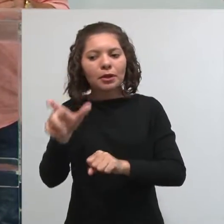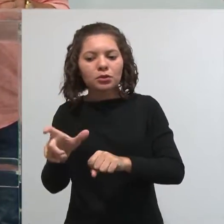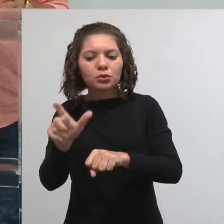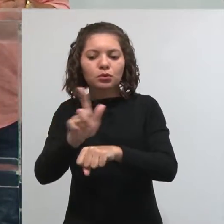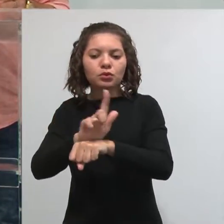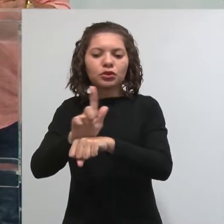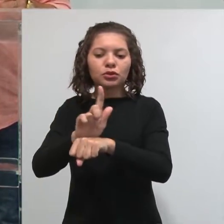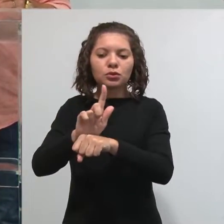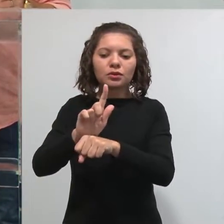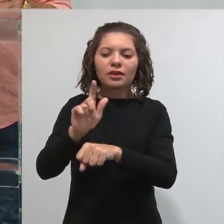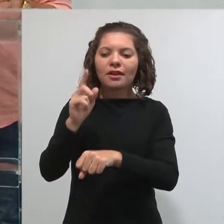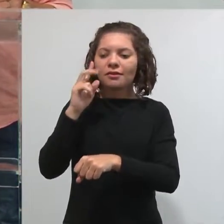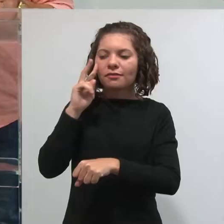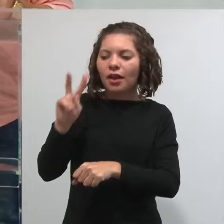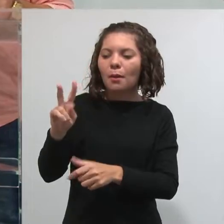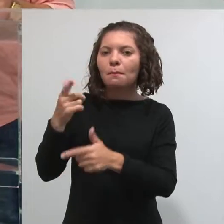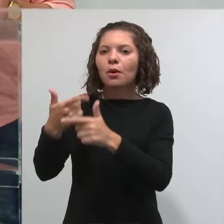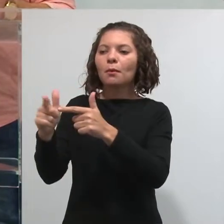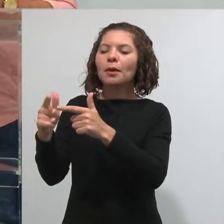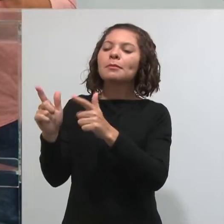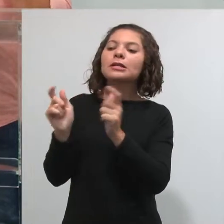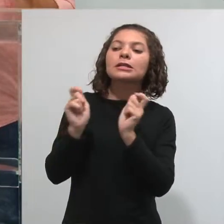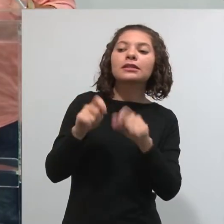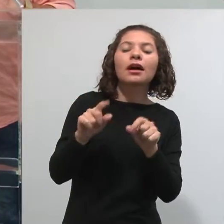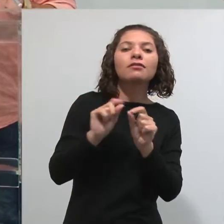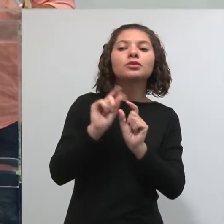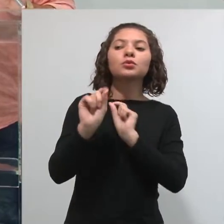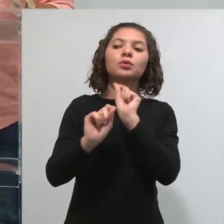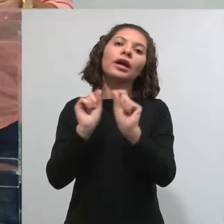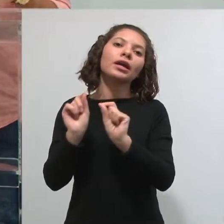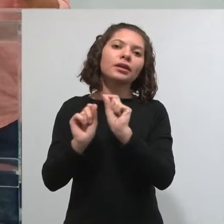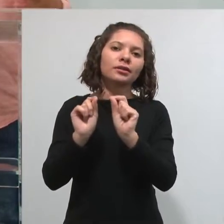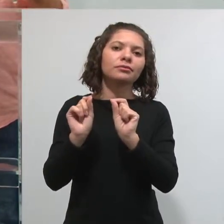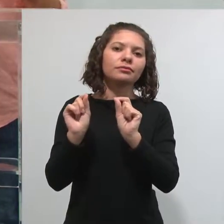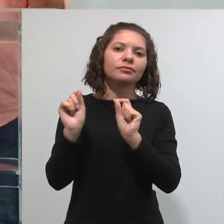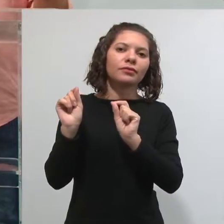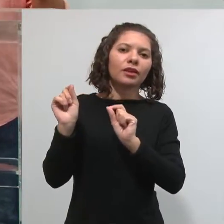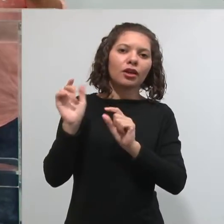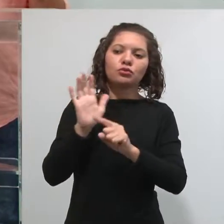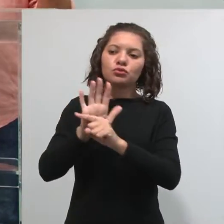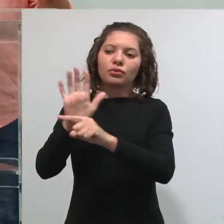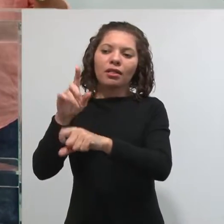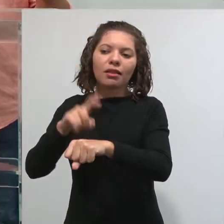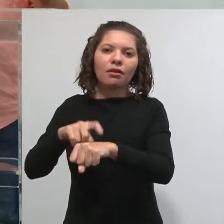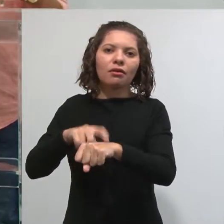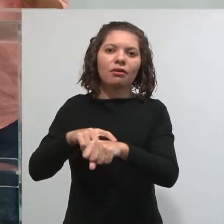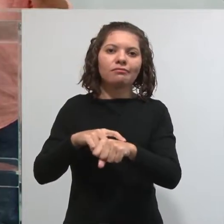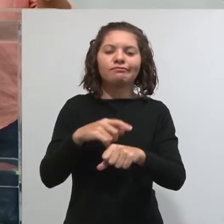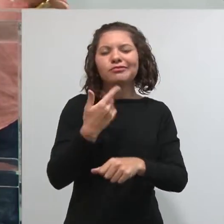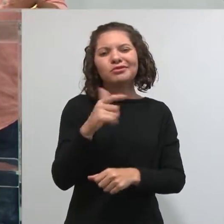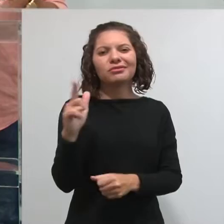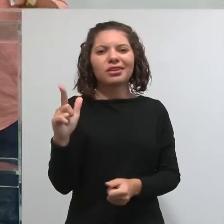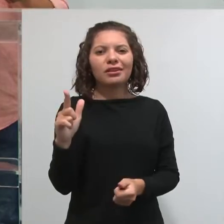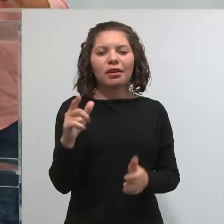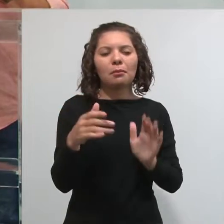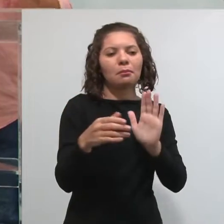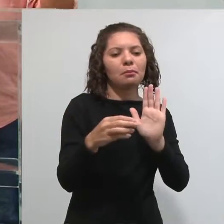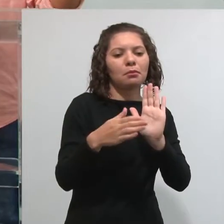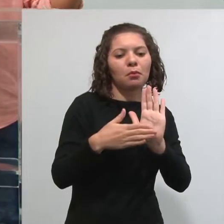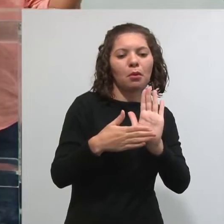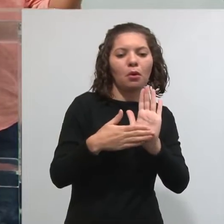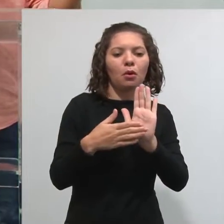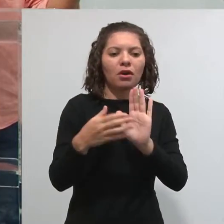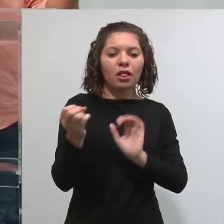os problemas que são identificados para aquelas soluções que já existem, certo? Então não existe criação, invenção, né? Uma proposta de nada novo